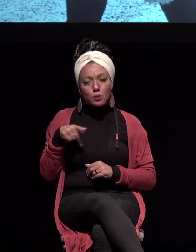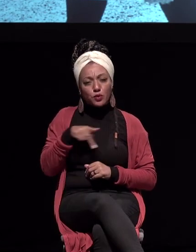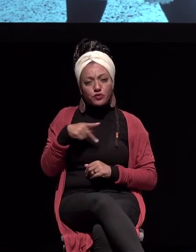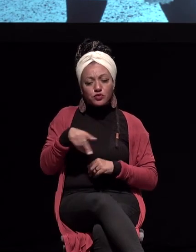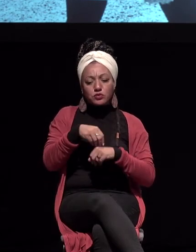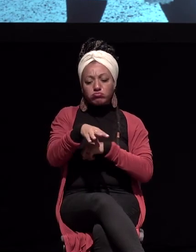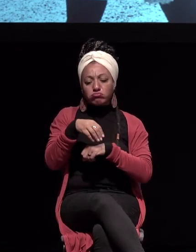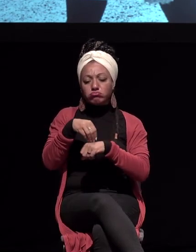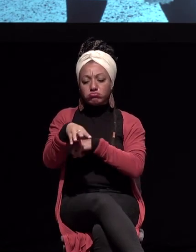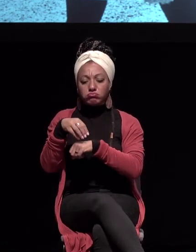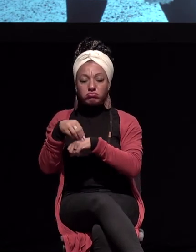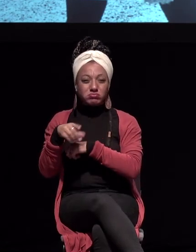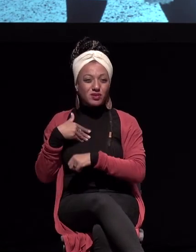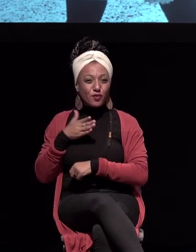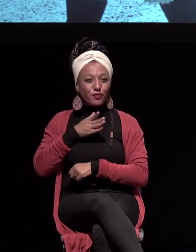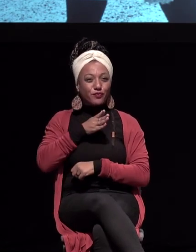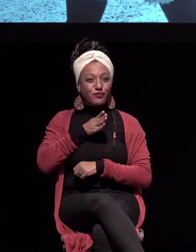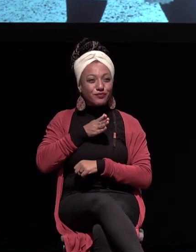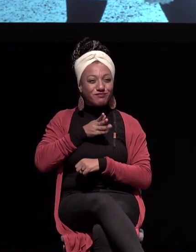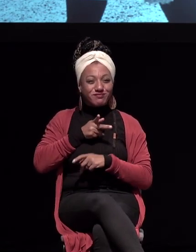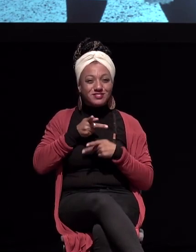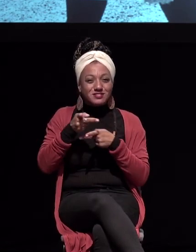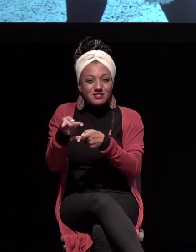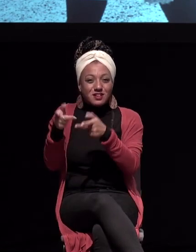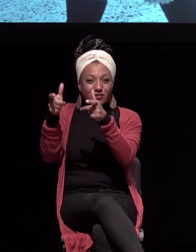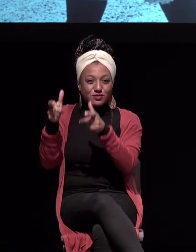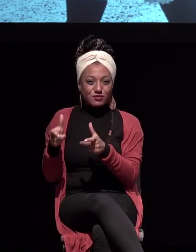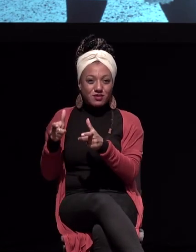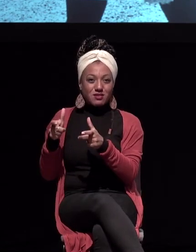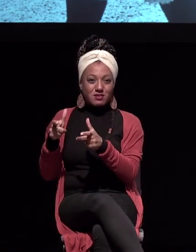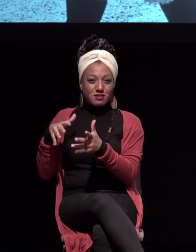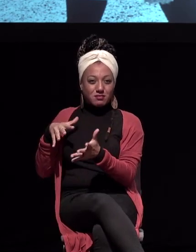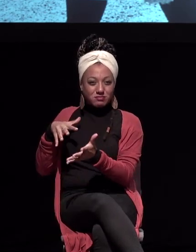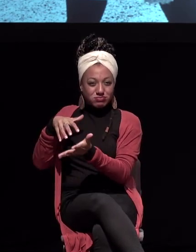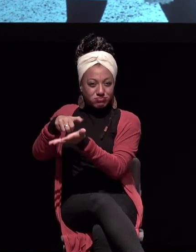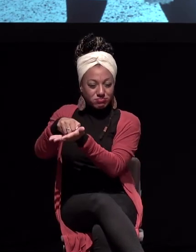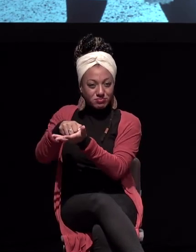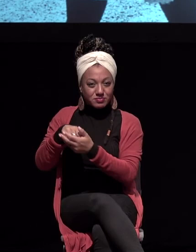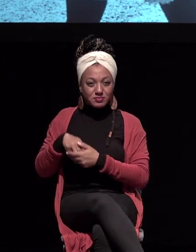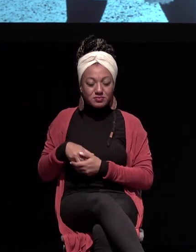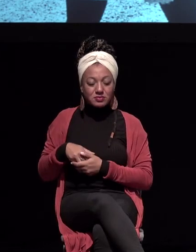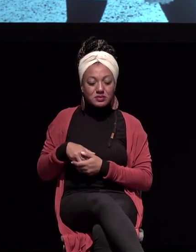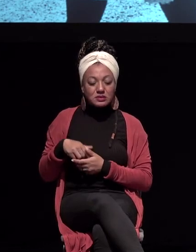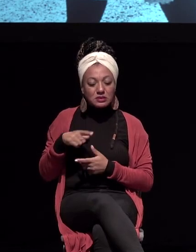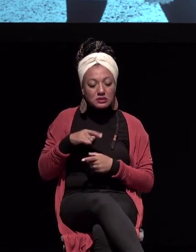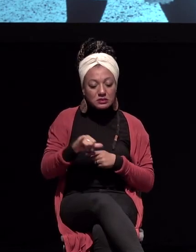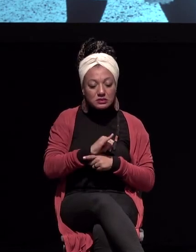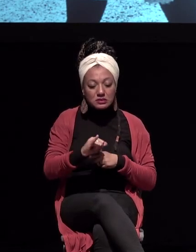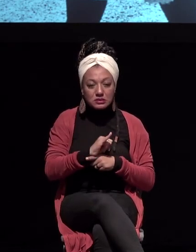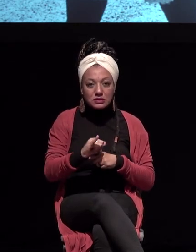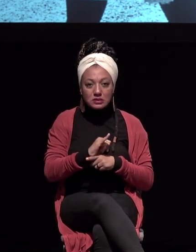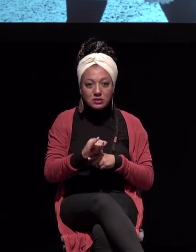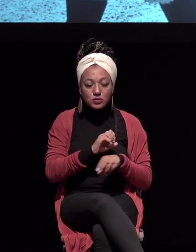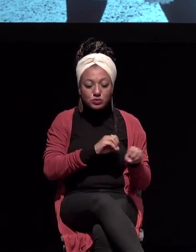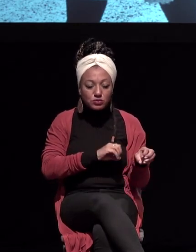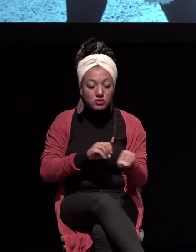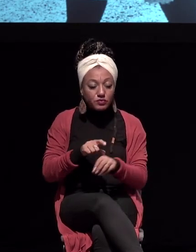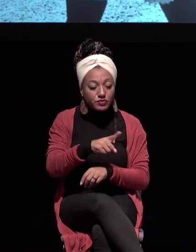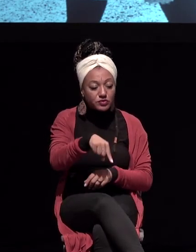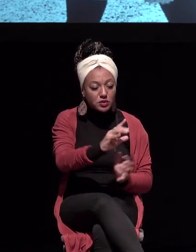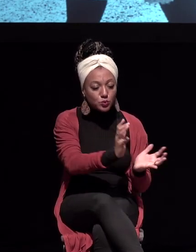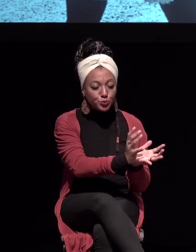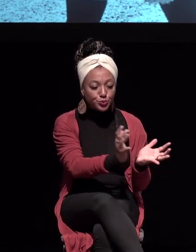em ocupações, pedi para que os alunos formassem grupos e que fossem até o Museu